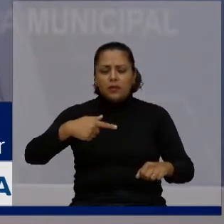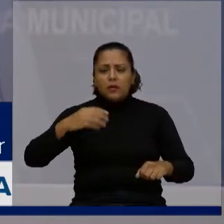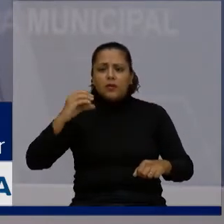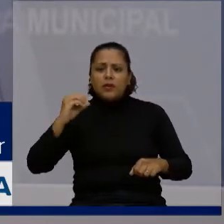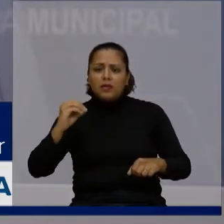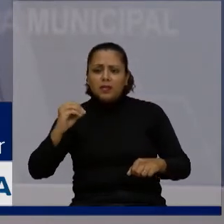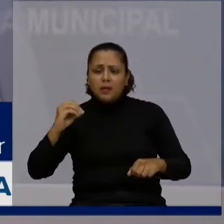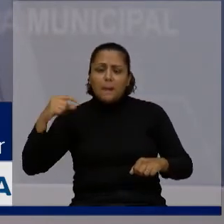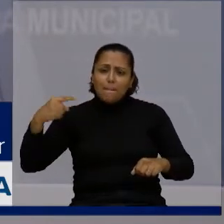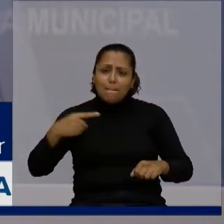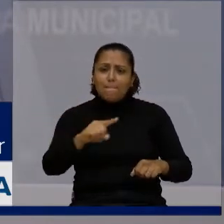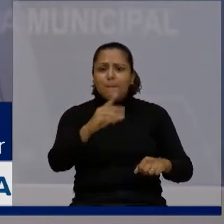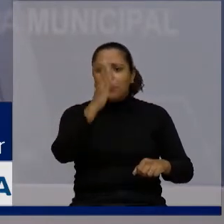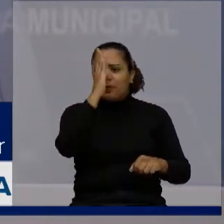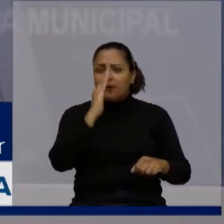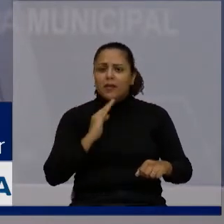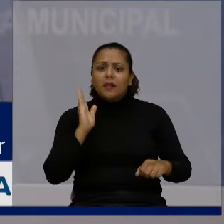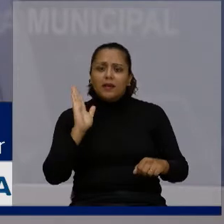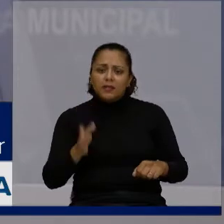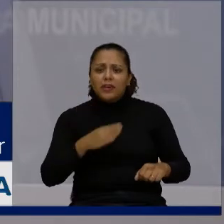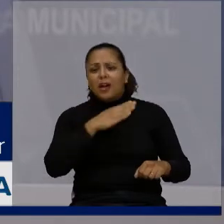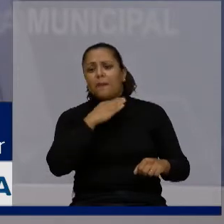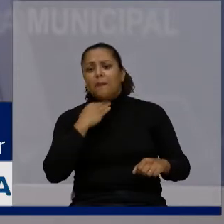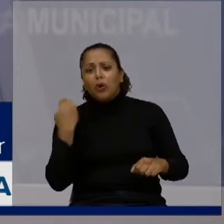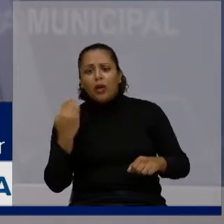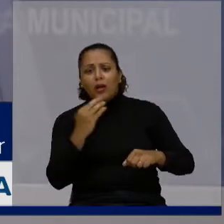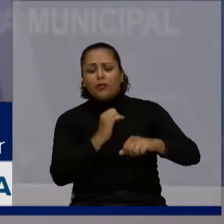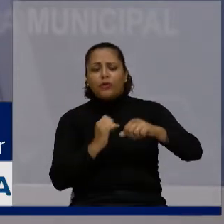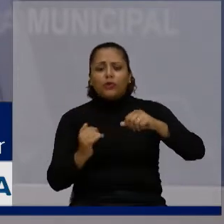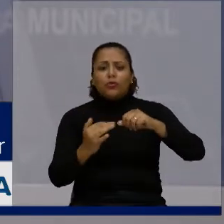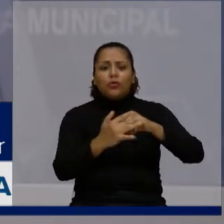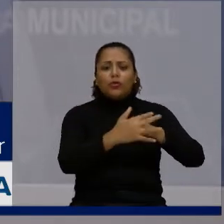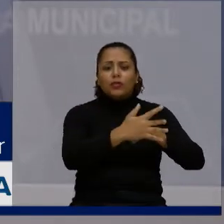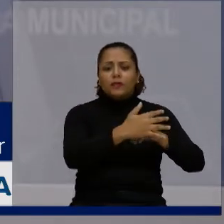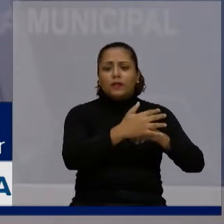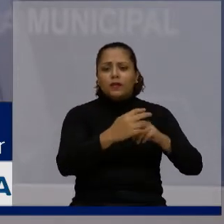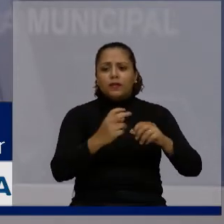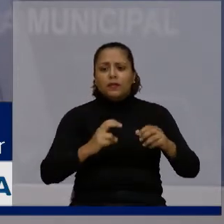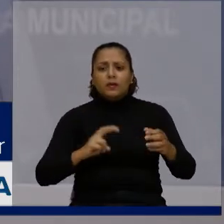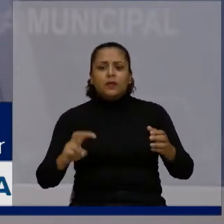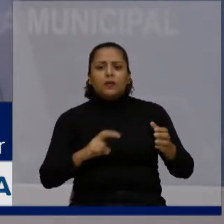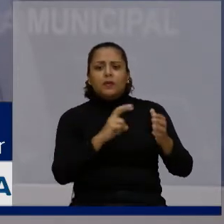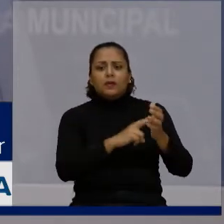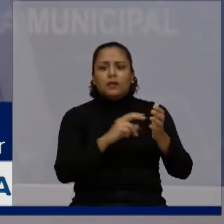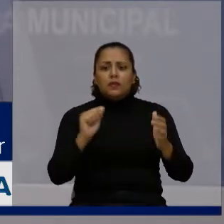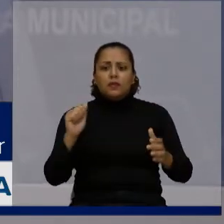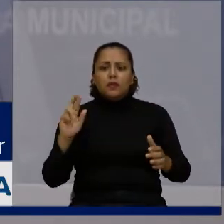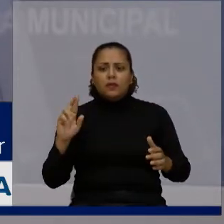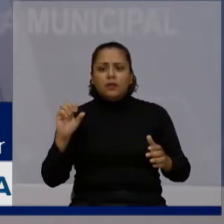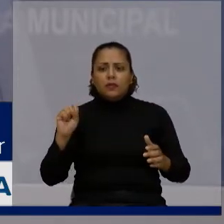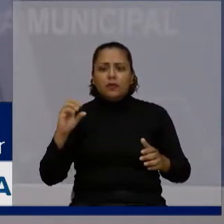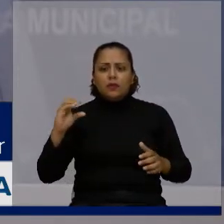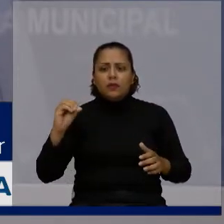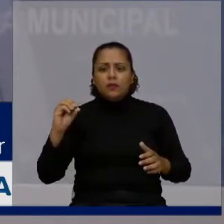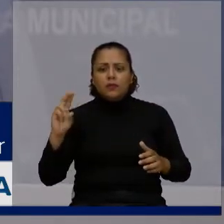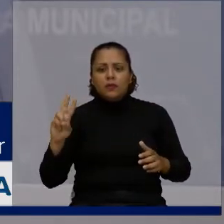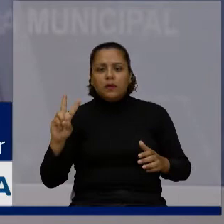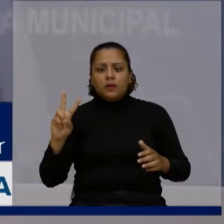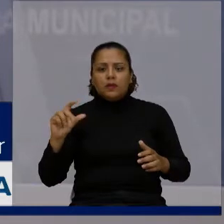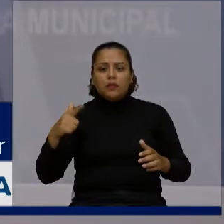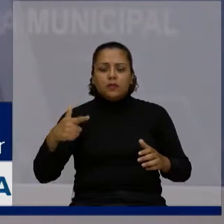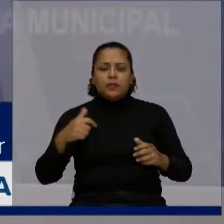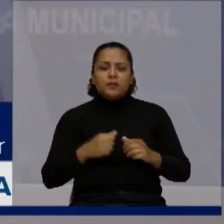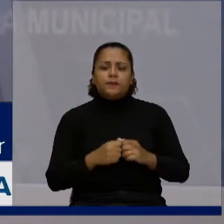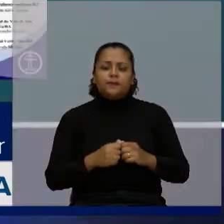vidas ceifadas em decorrência da doença causada pelo vírus SARS-CoV-2. Somado